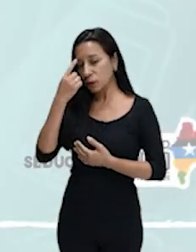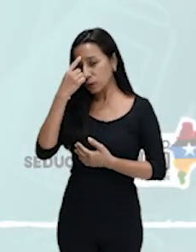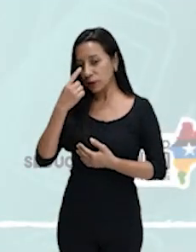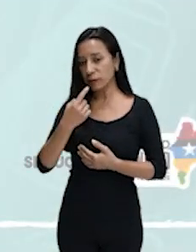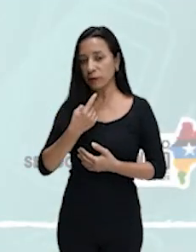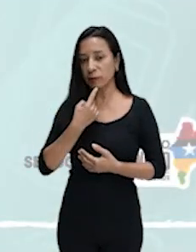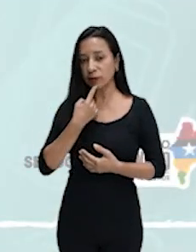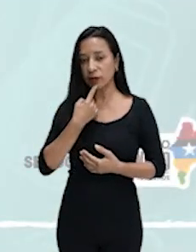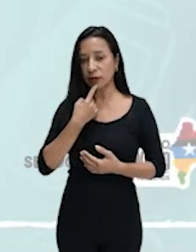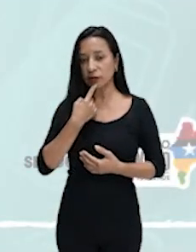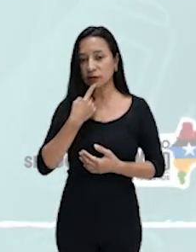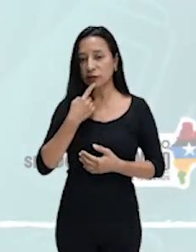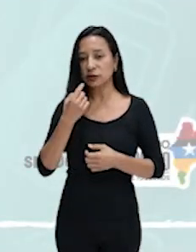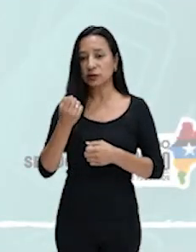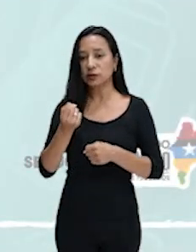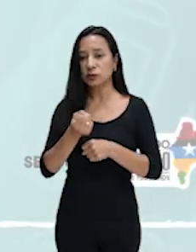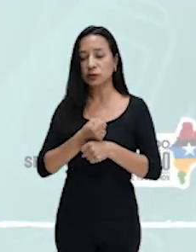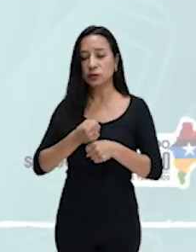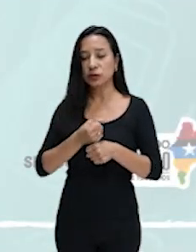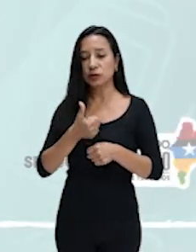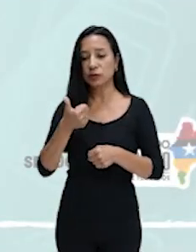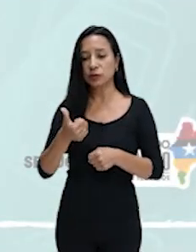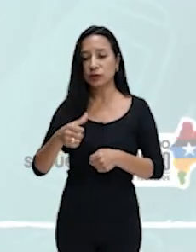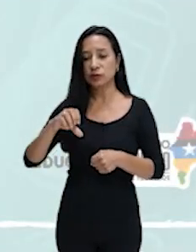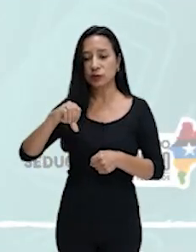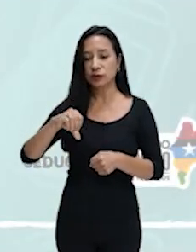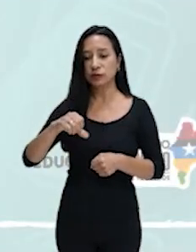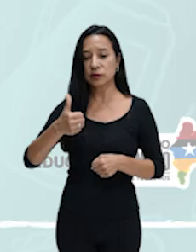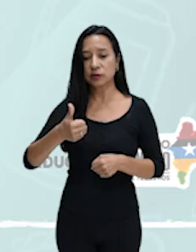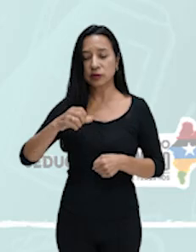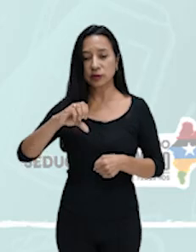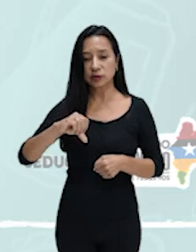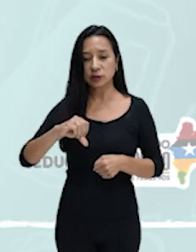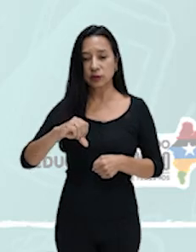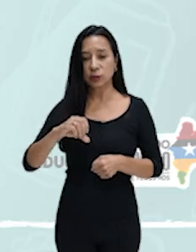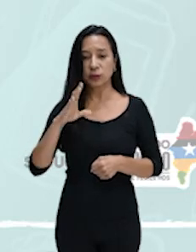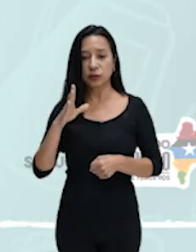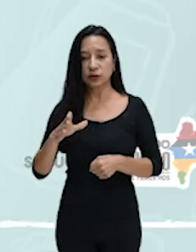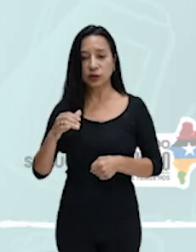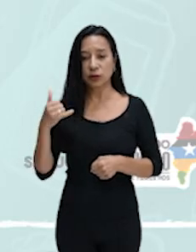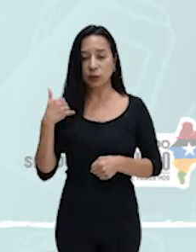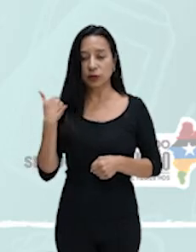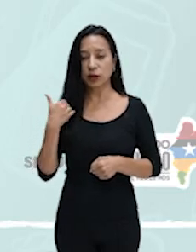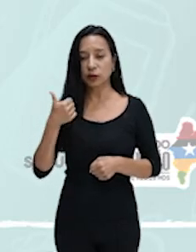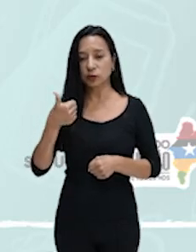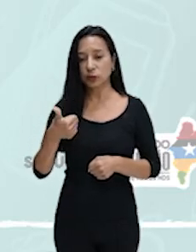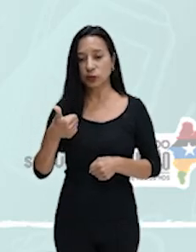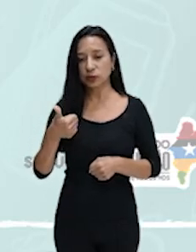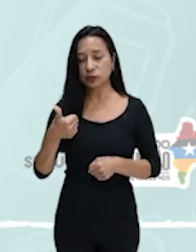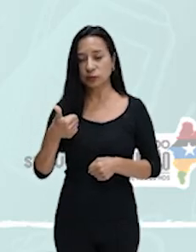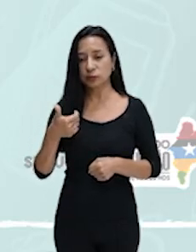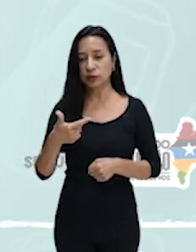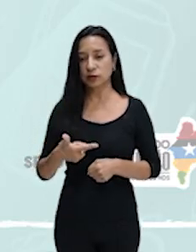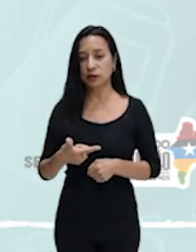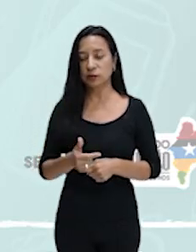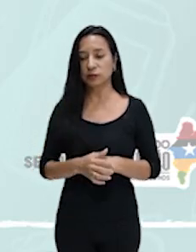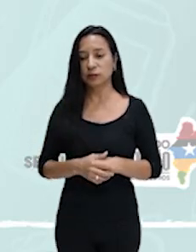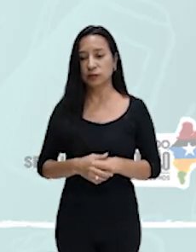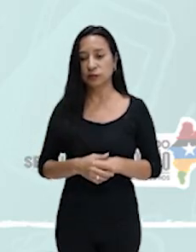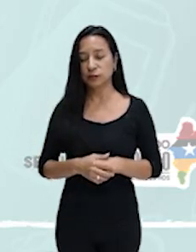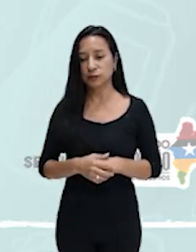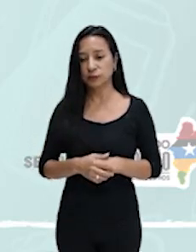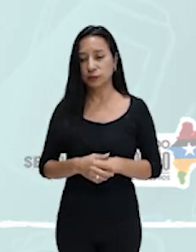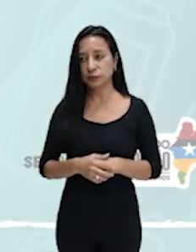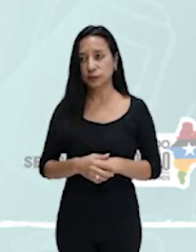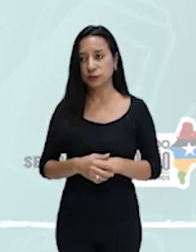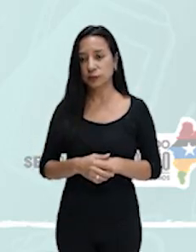Uma imagem dela de 1919, ela já com 12 anos, com sequelas da